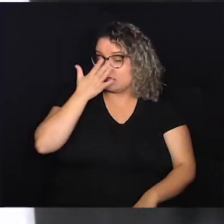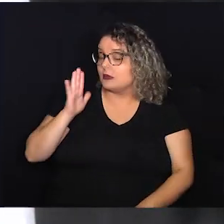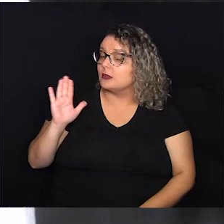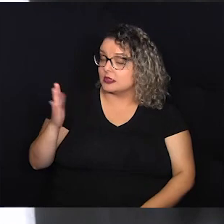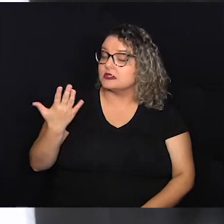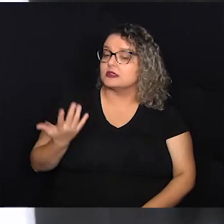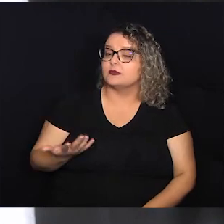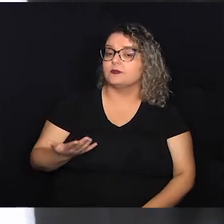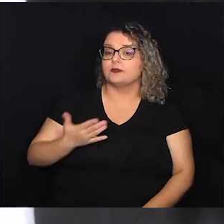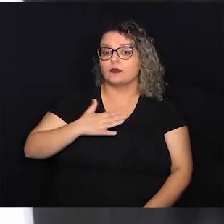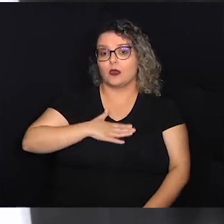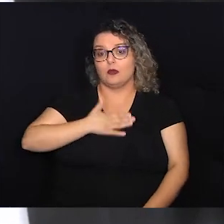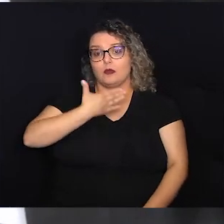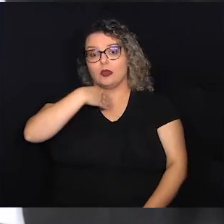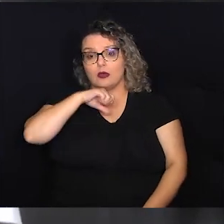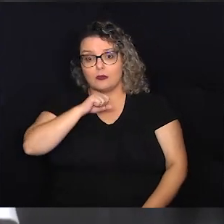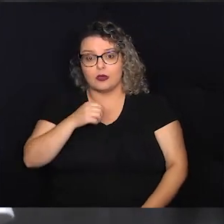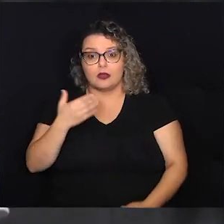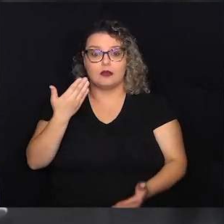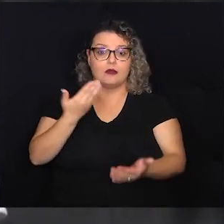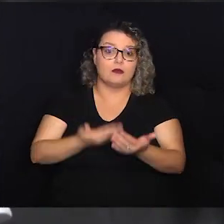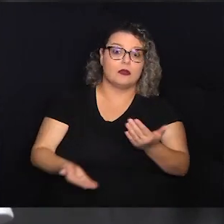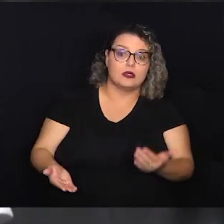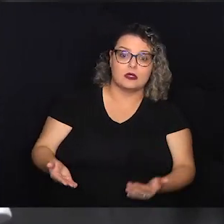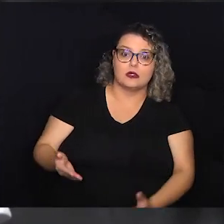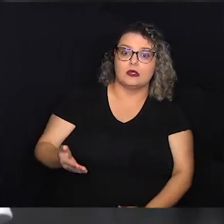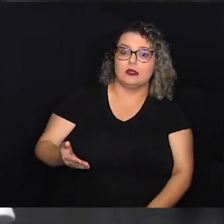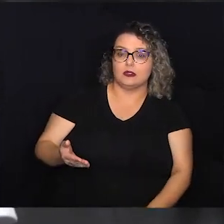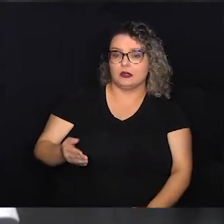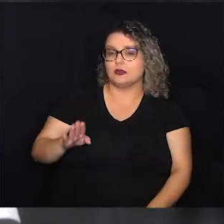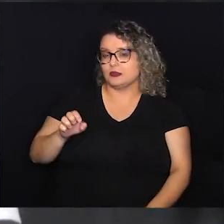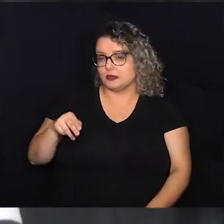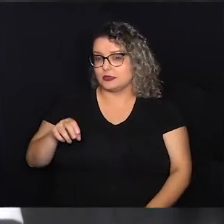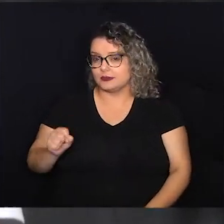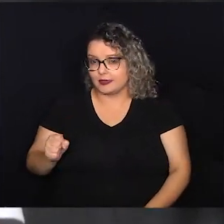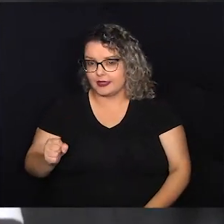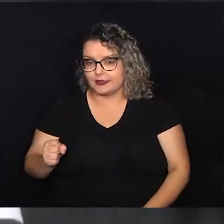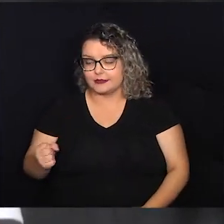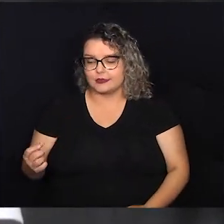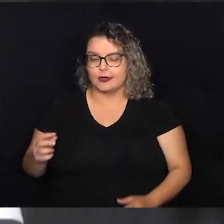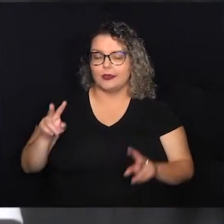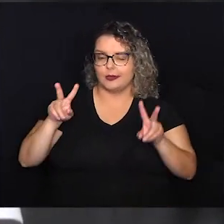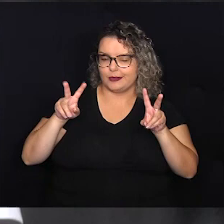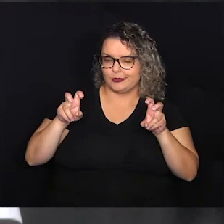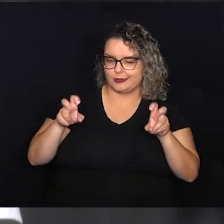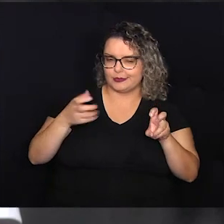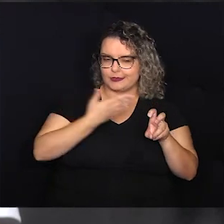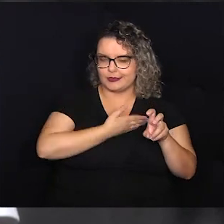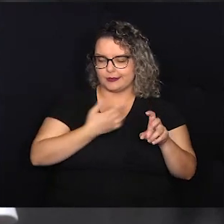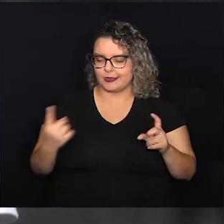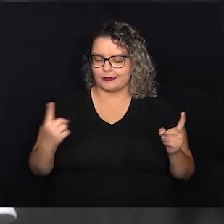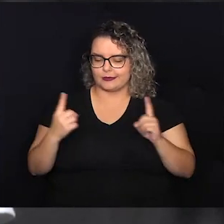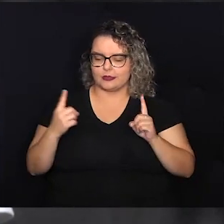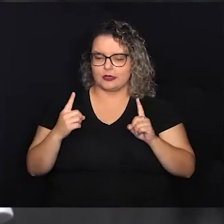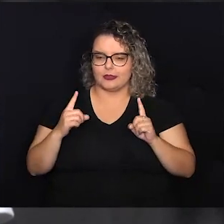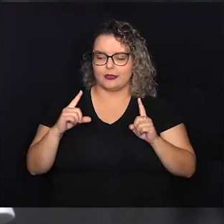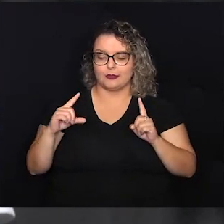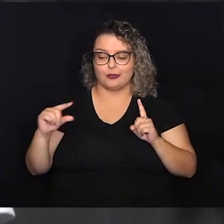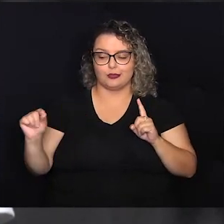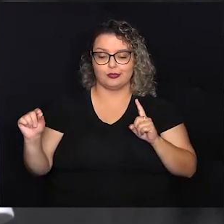com a hipocrisia que toma conta. Na medida que meu pai foi perdendo os bens, os tapinhas nas costas